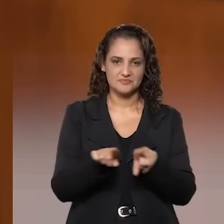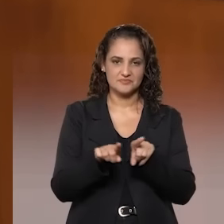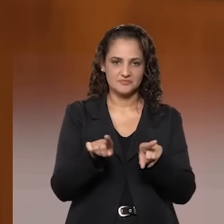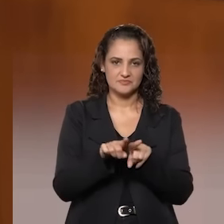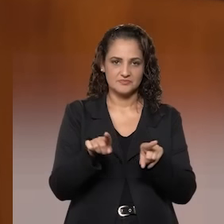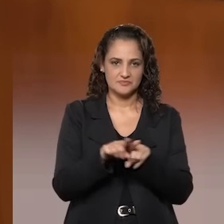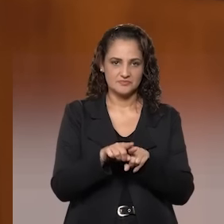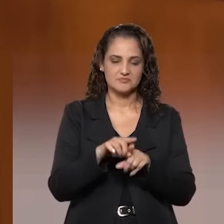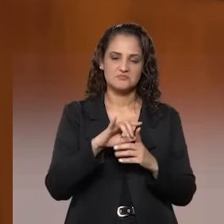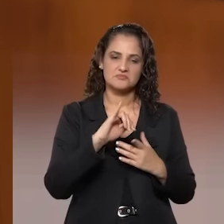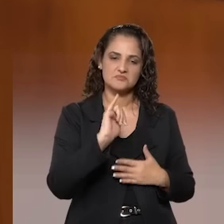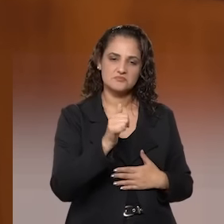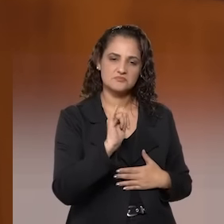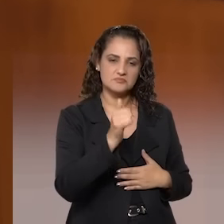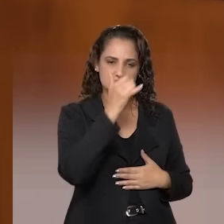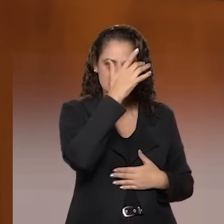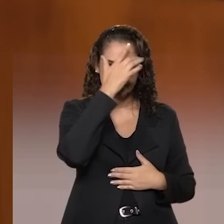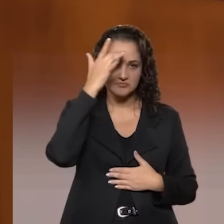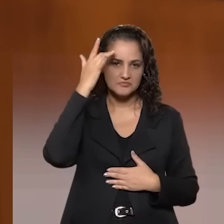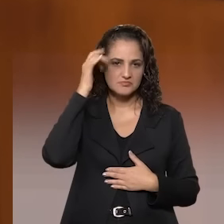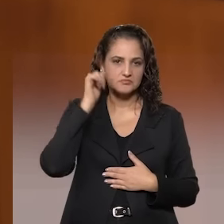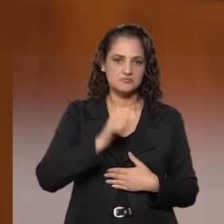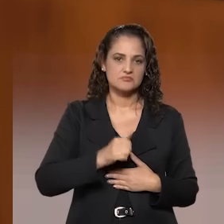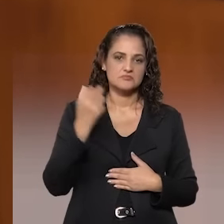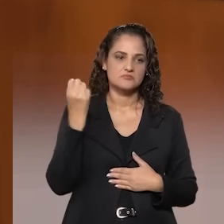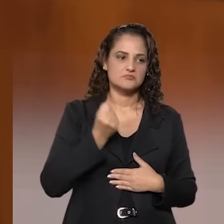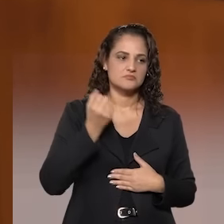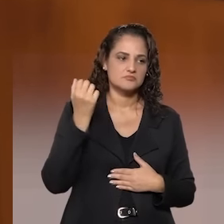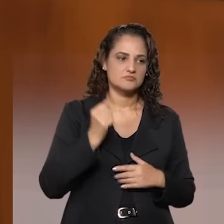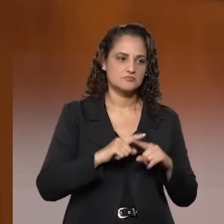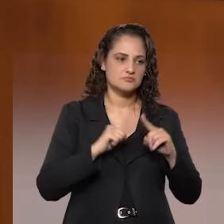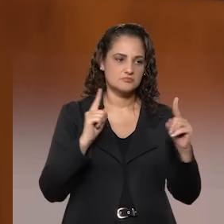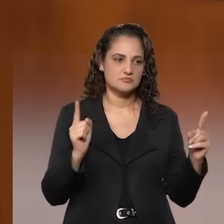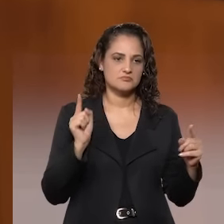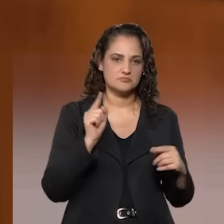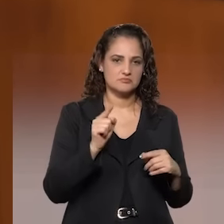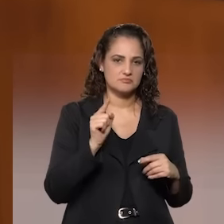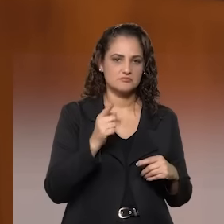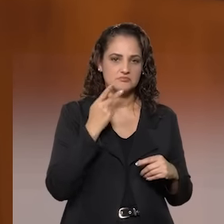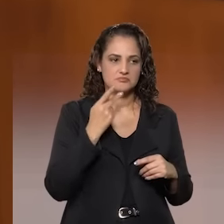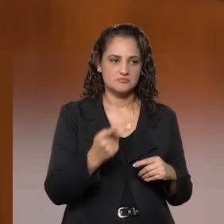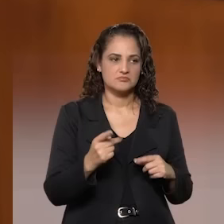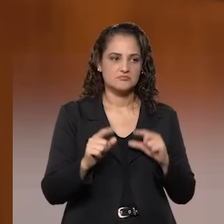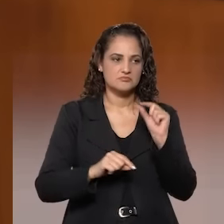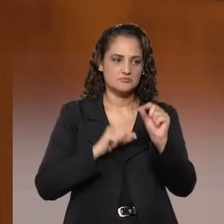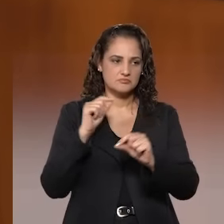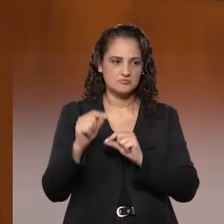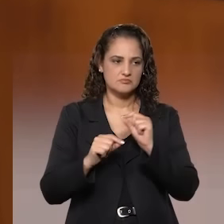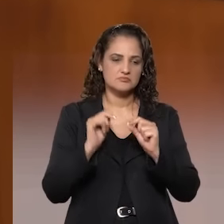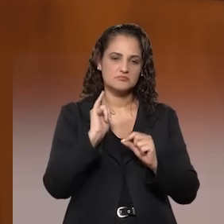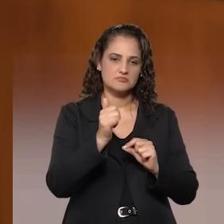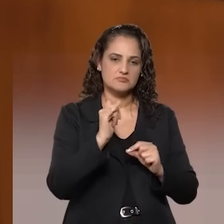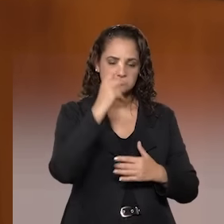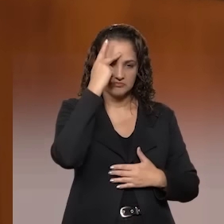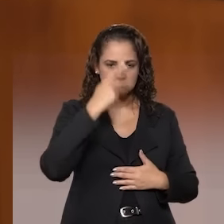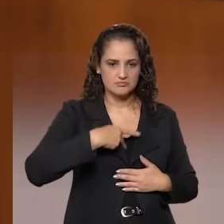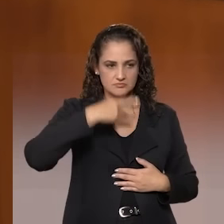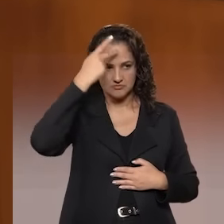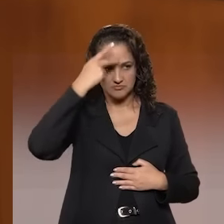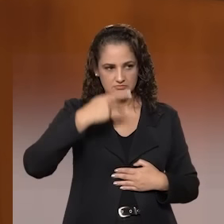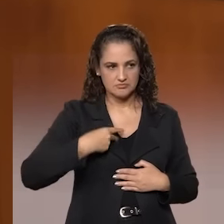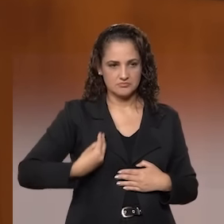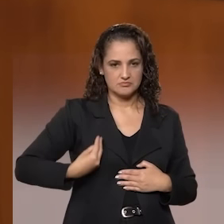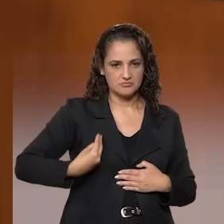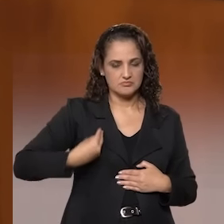ela inclusive dá relato pessoal ela é uma mulher branca mas ela faz eh questão de mencionar alguns relatos